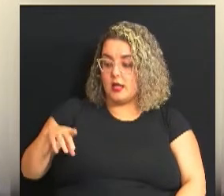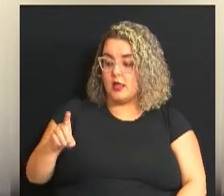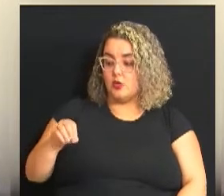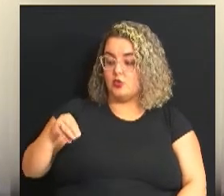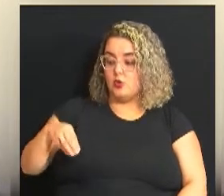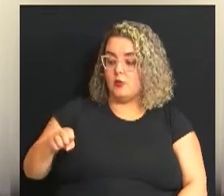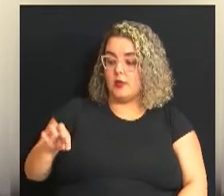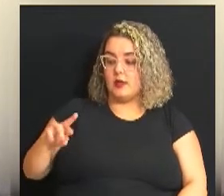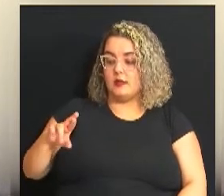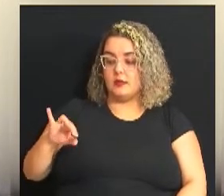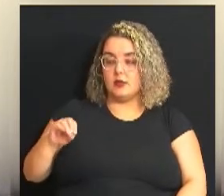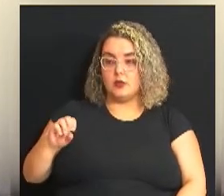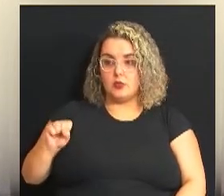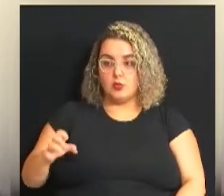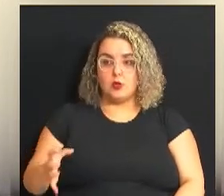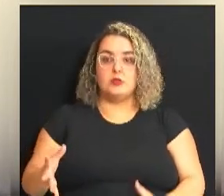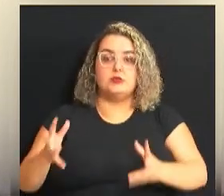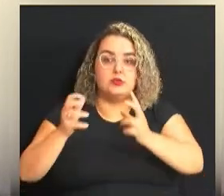combina